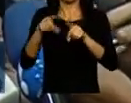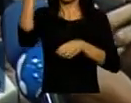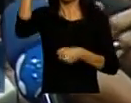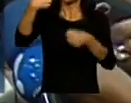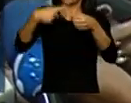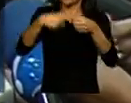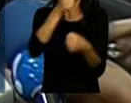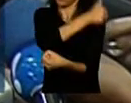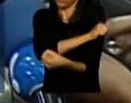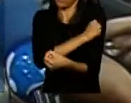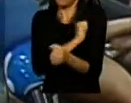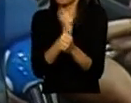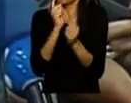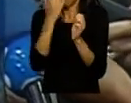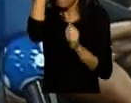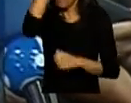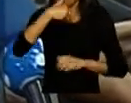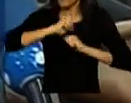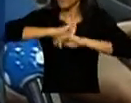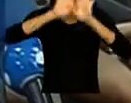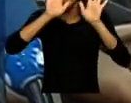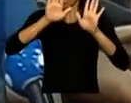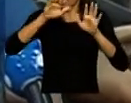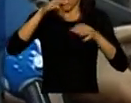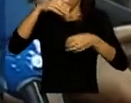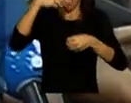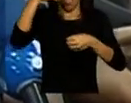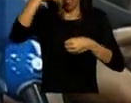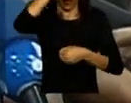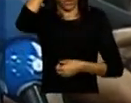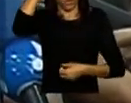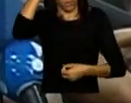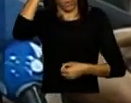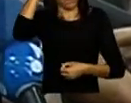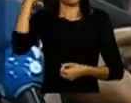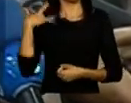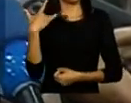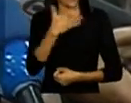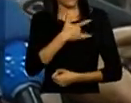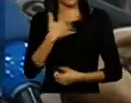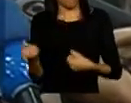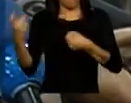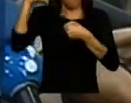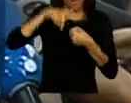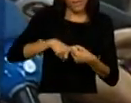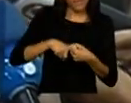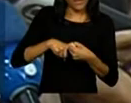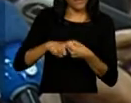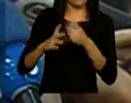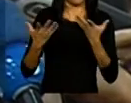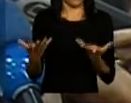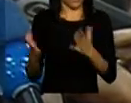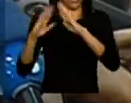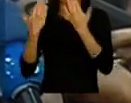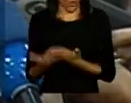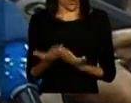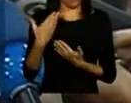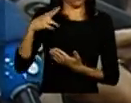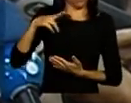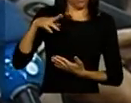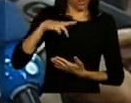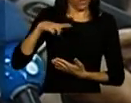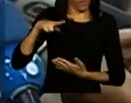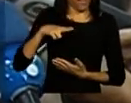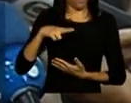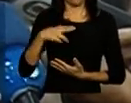Janeiro mostrou claramente quando a Secretaria Municipal de Saúde faz uma parceria com as escolas públicas e privadas a cobertura será maior do